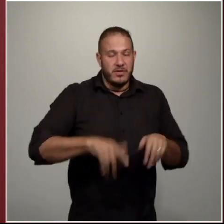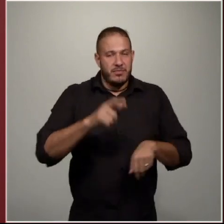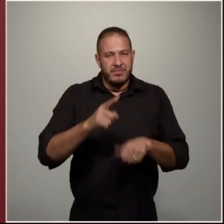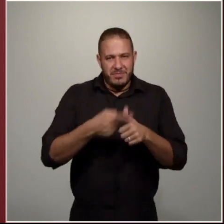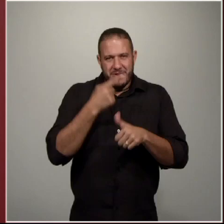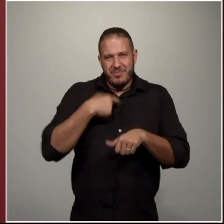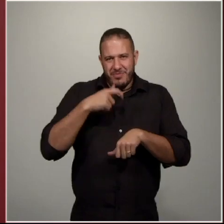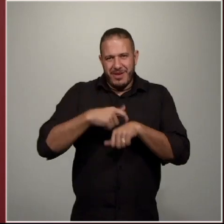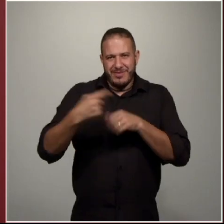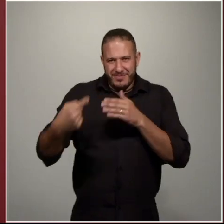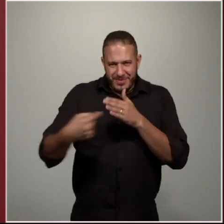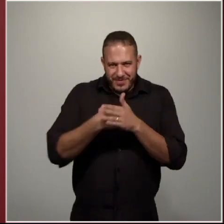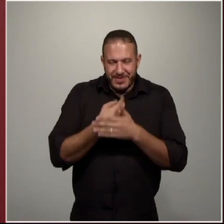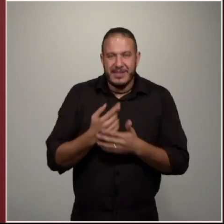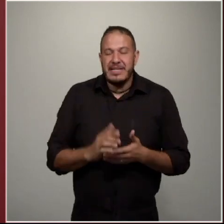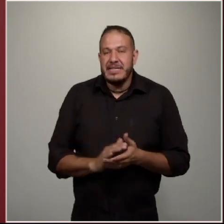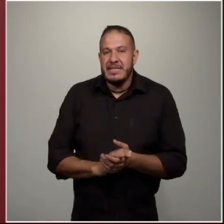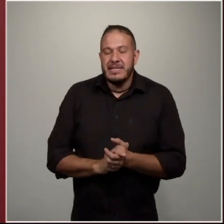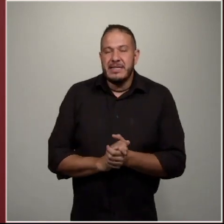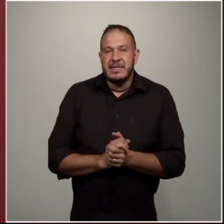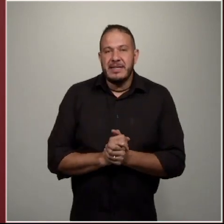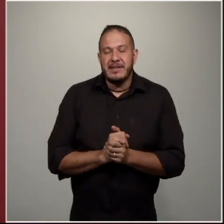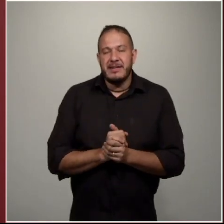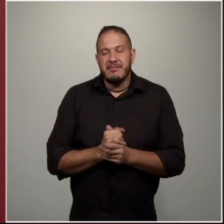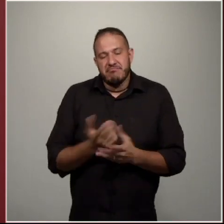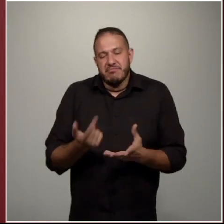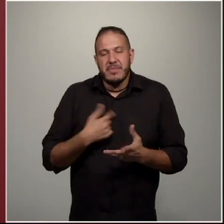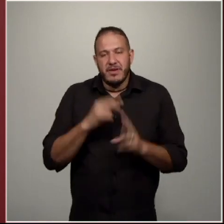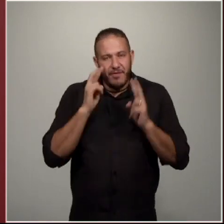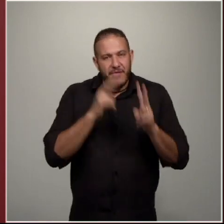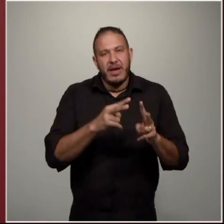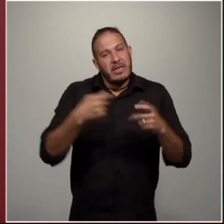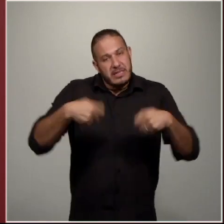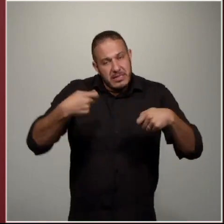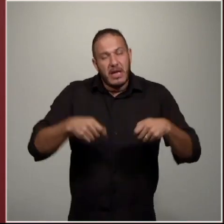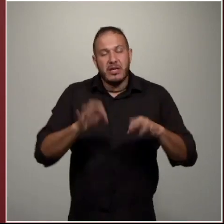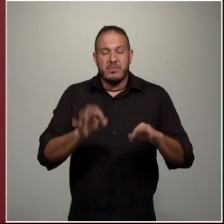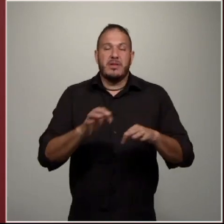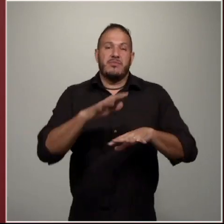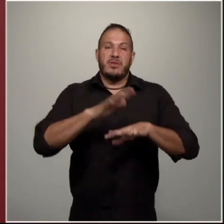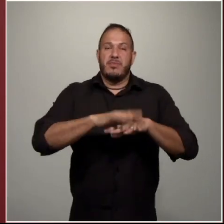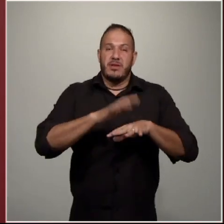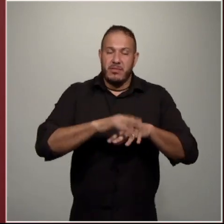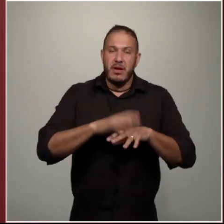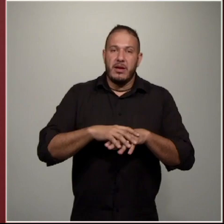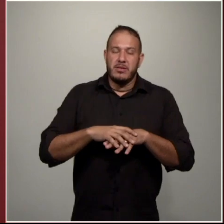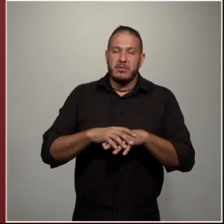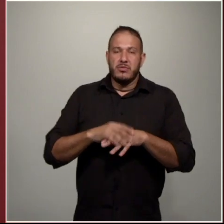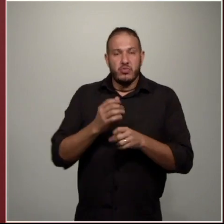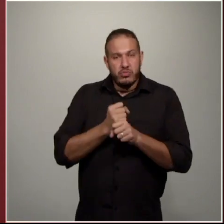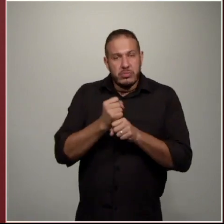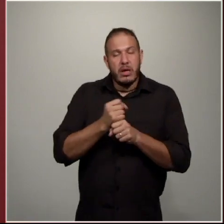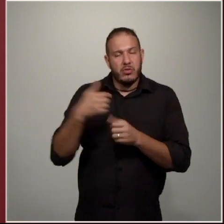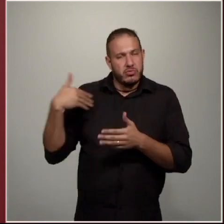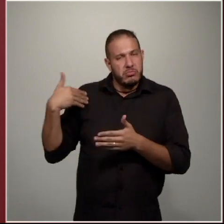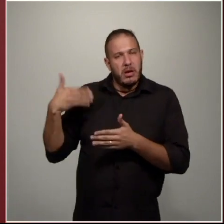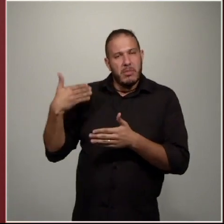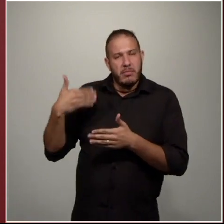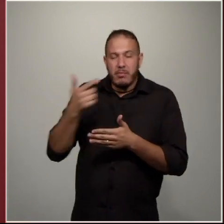é suprir as necessidades de matemática dos anos iniciais